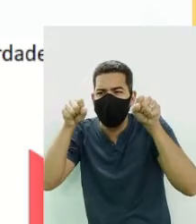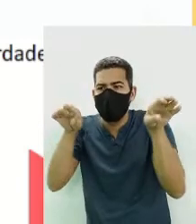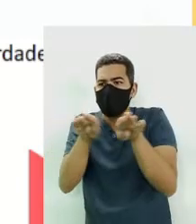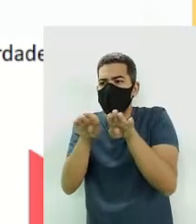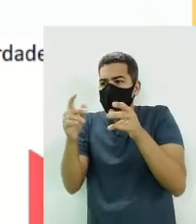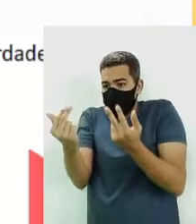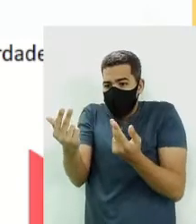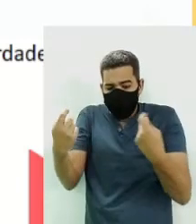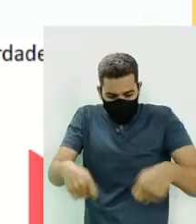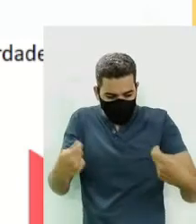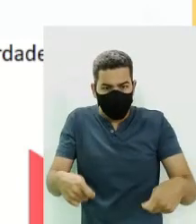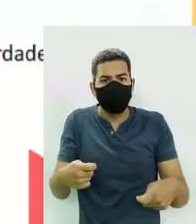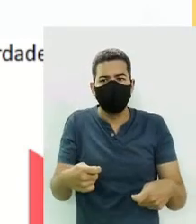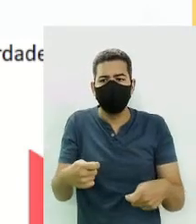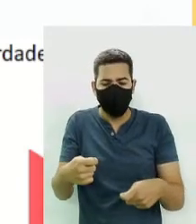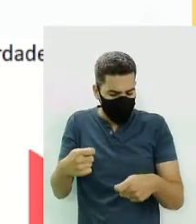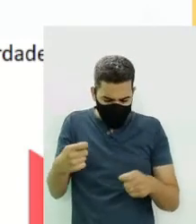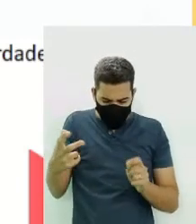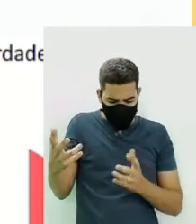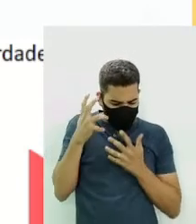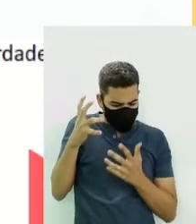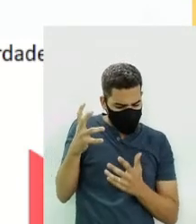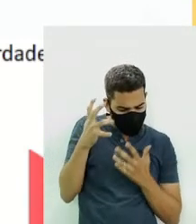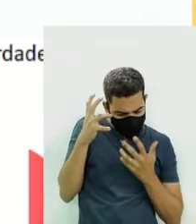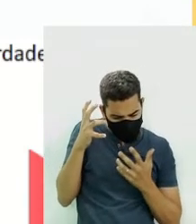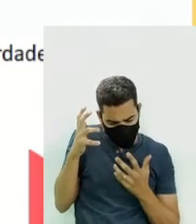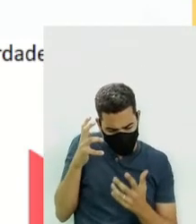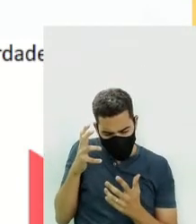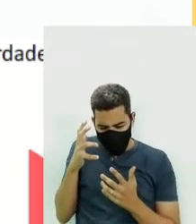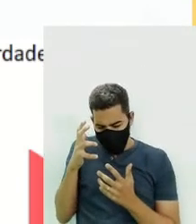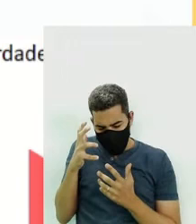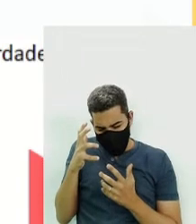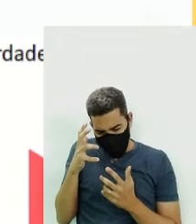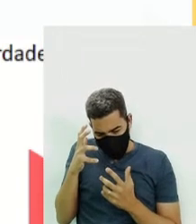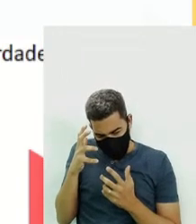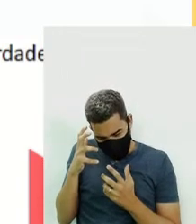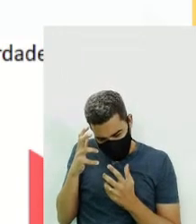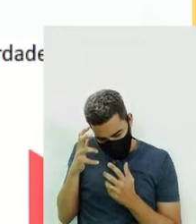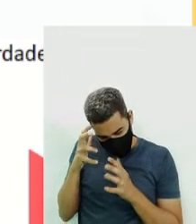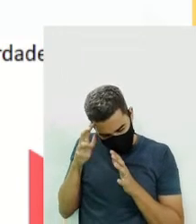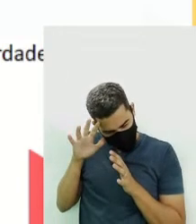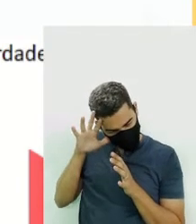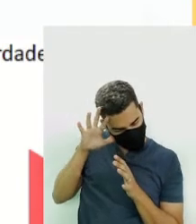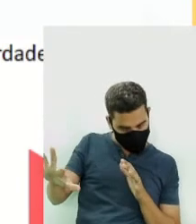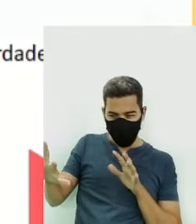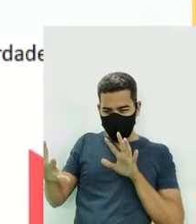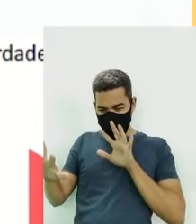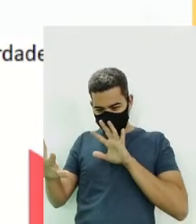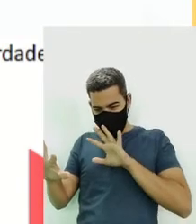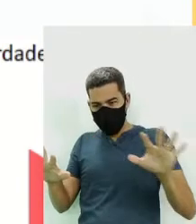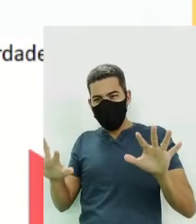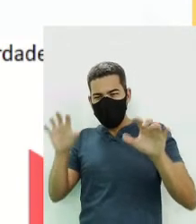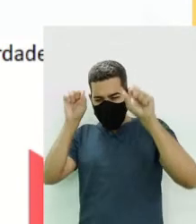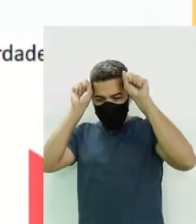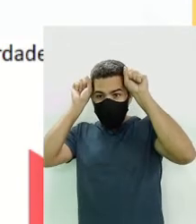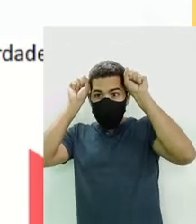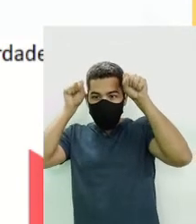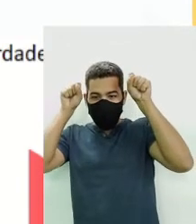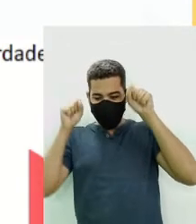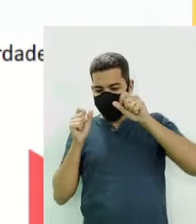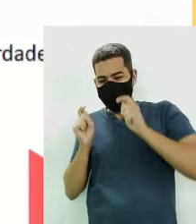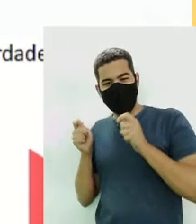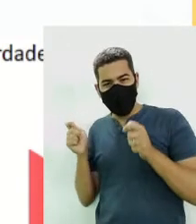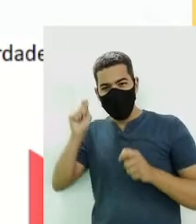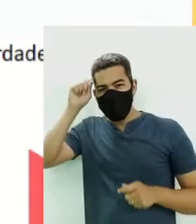na infância como padrão de beleza. Como demorei a entender que nunca ia ter paquita preta. E como